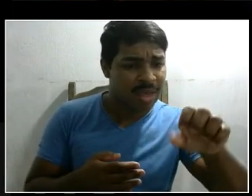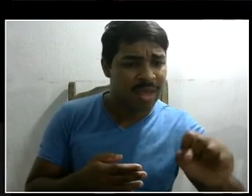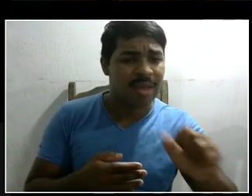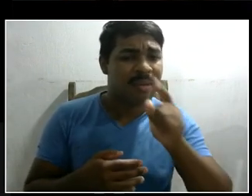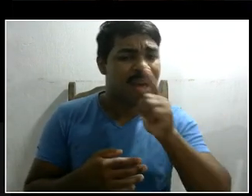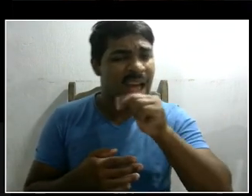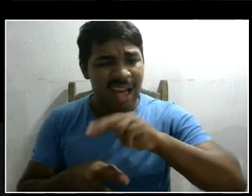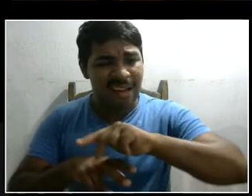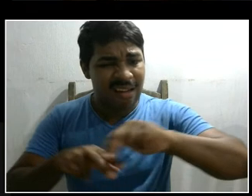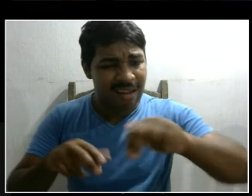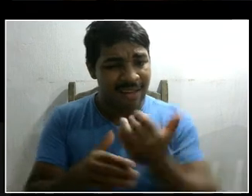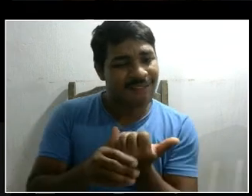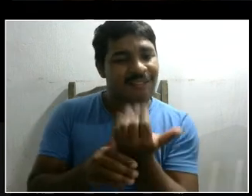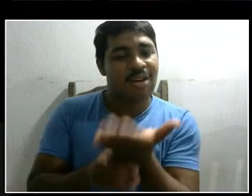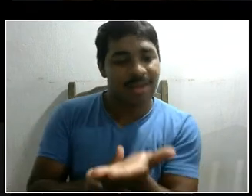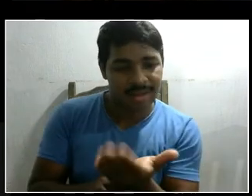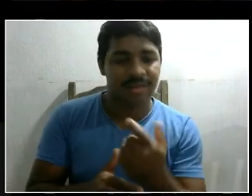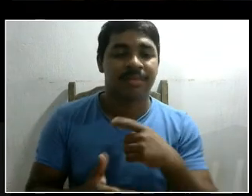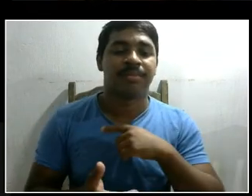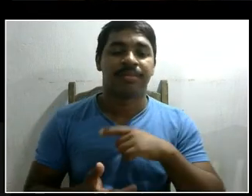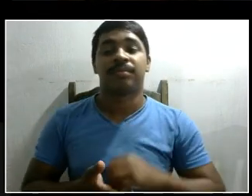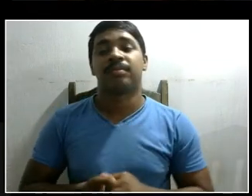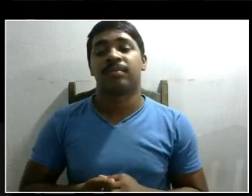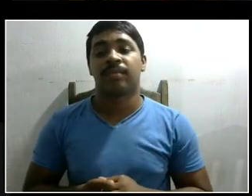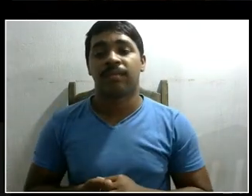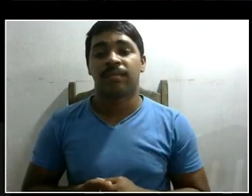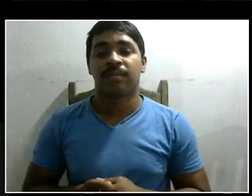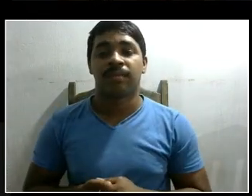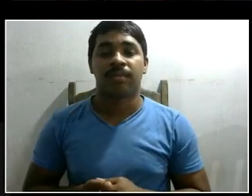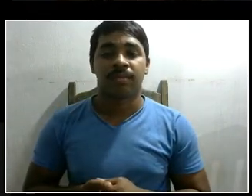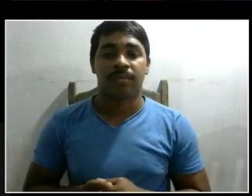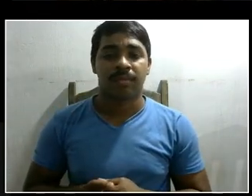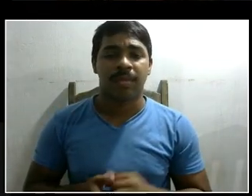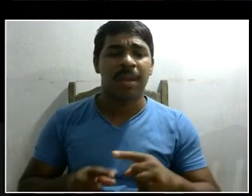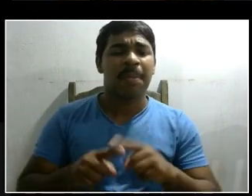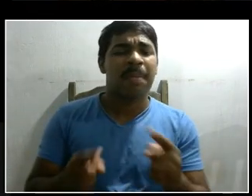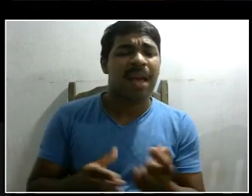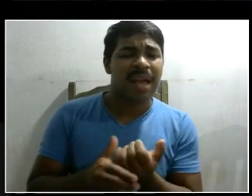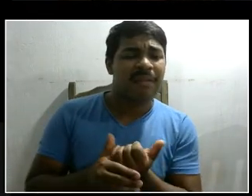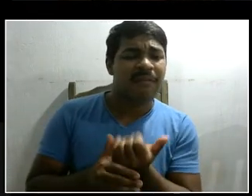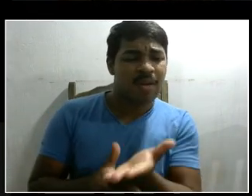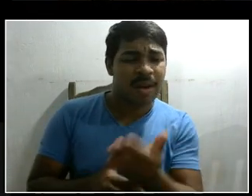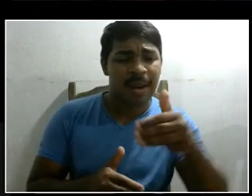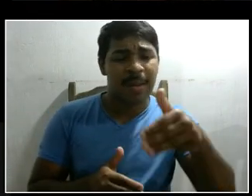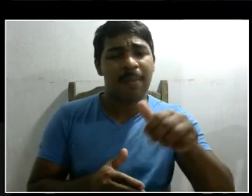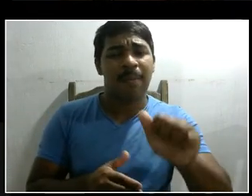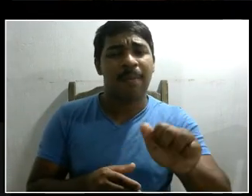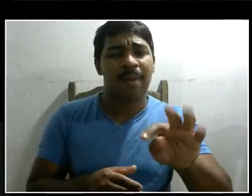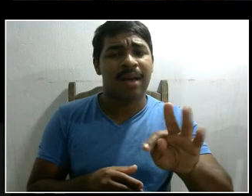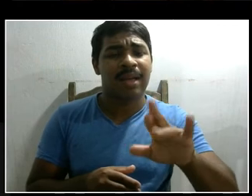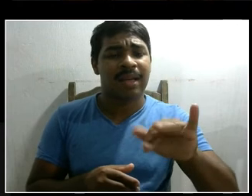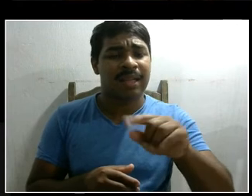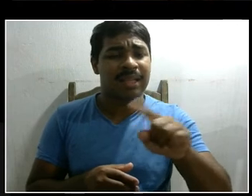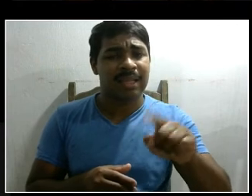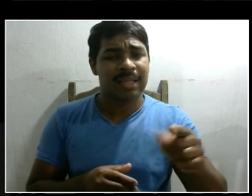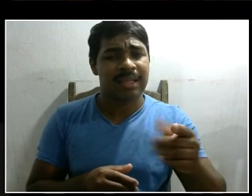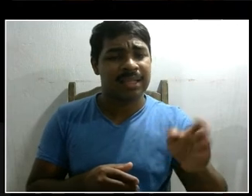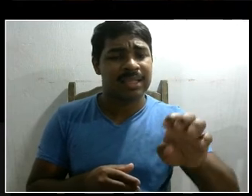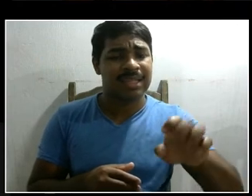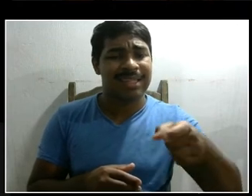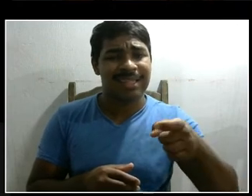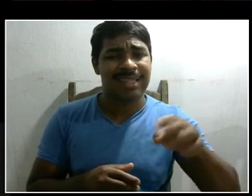que está fora da célula. Qual que seria a função dessa matriz extracelular? Para que ela serve? Ela